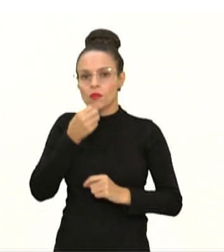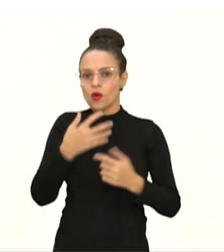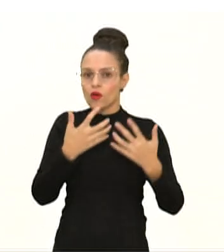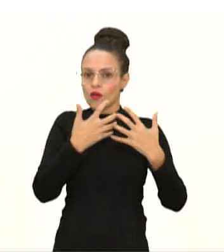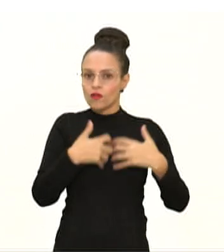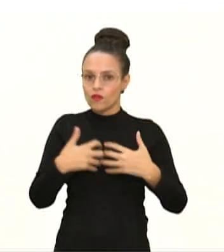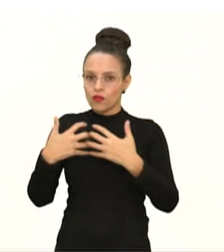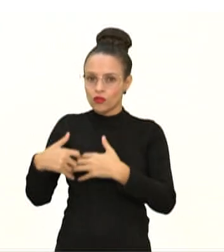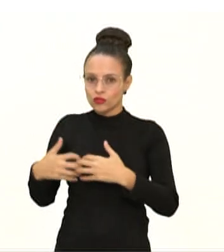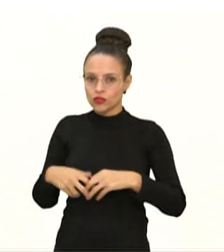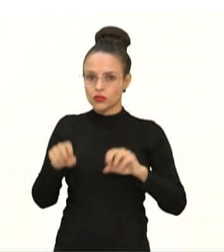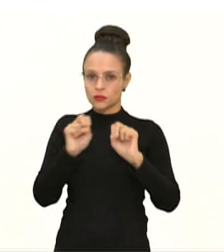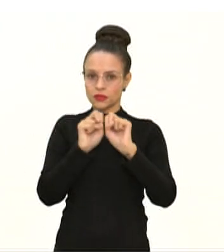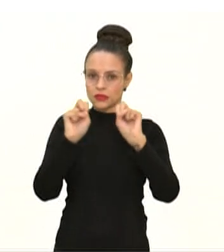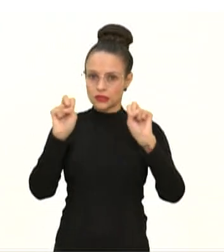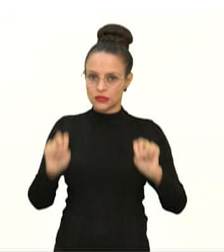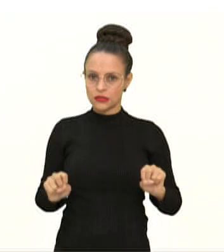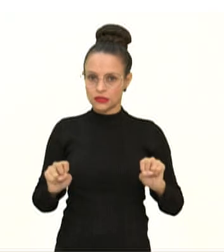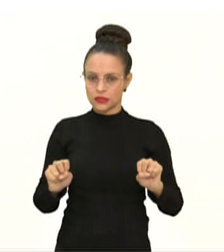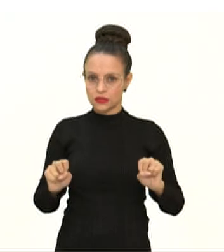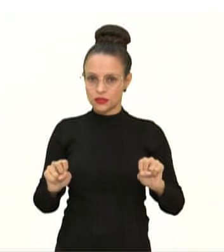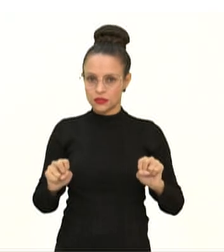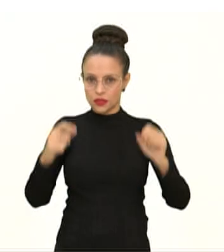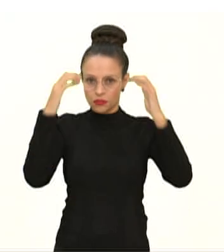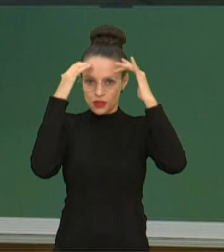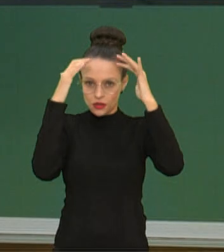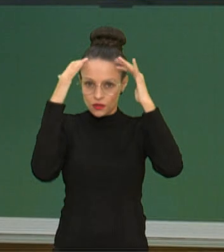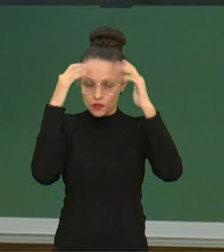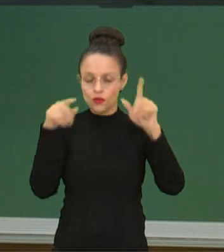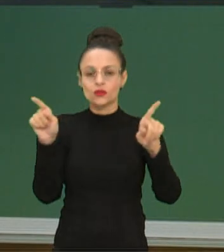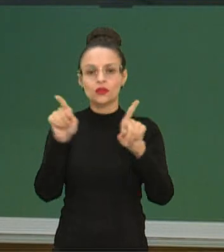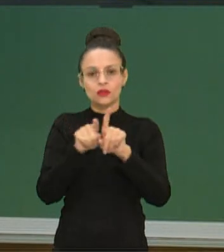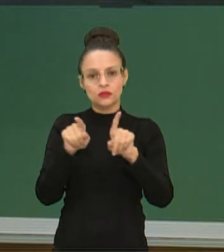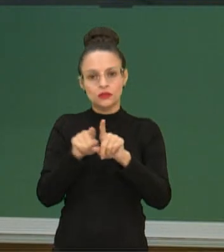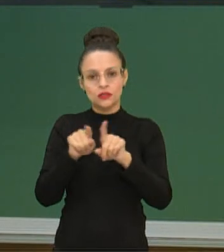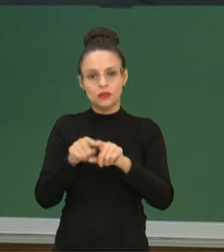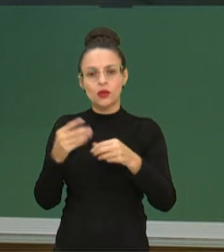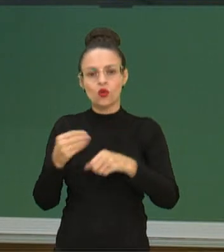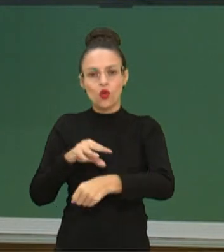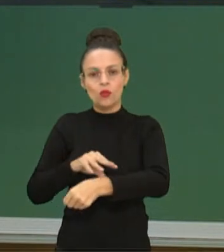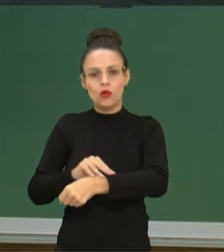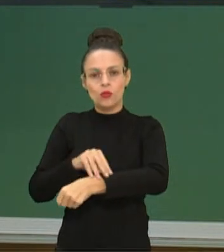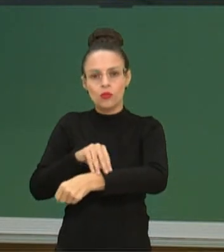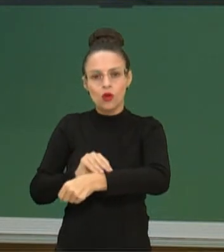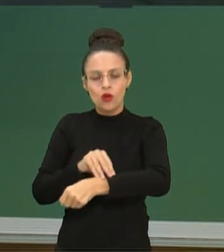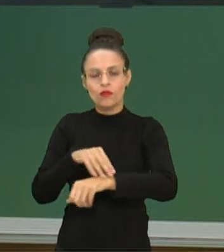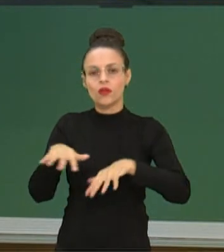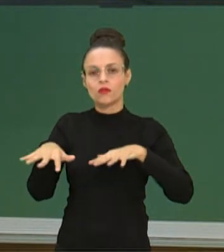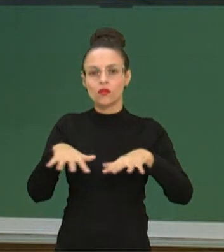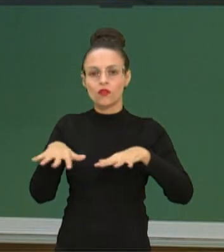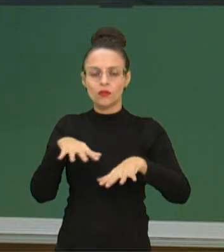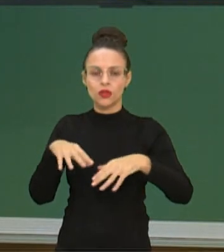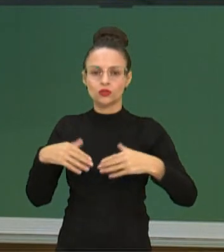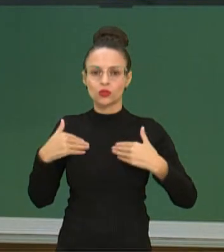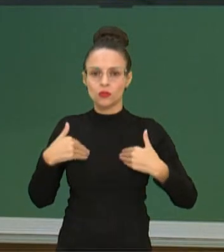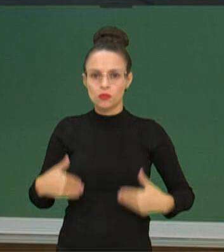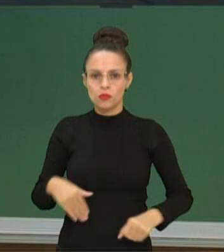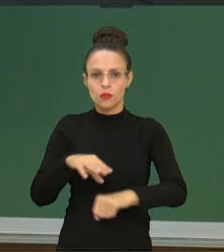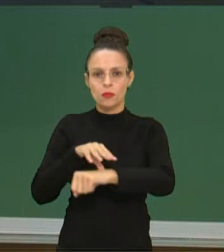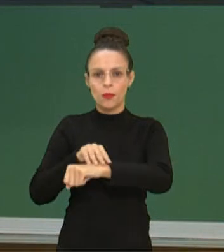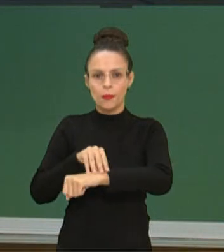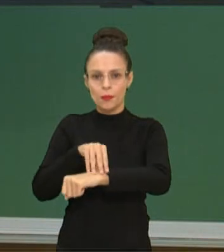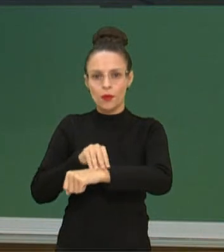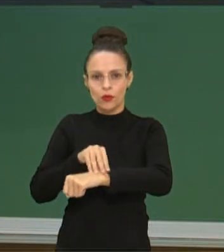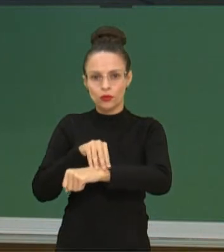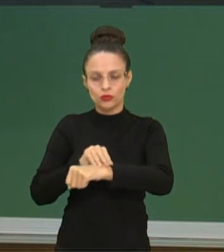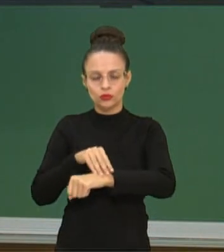do nosso sistema nervoso, tá? E a contração muscular, quer dizer, o movimento dos nossos músculos,